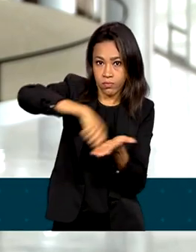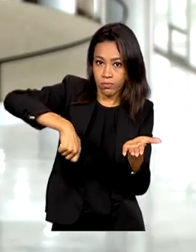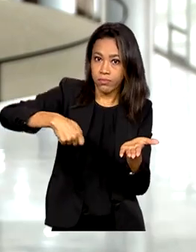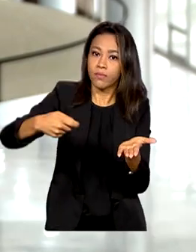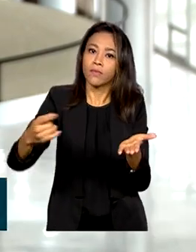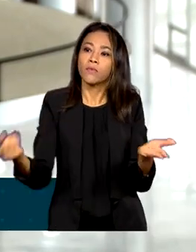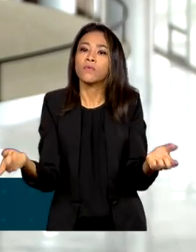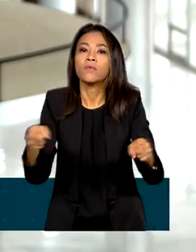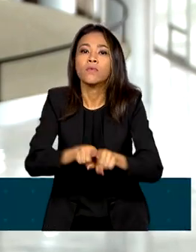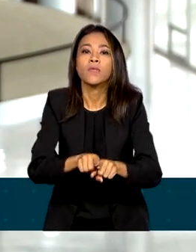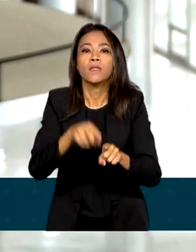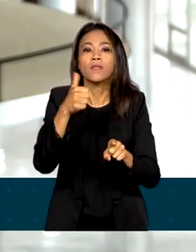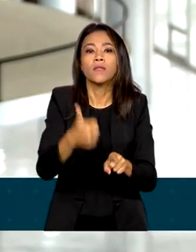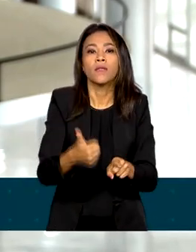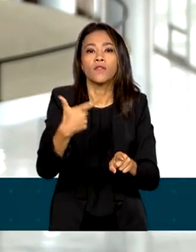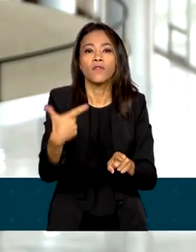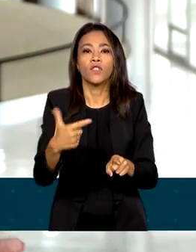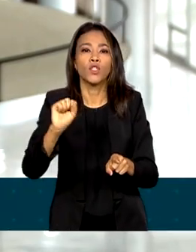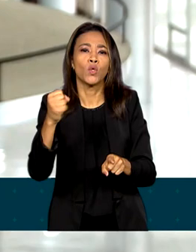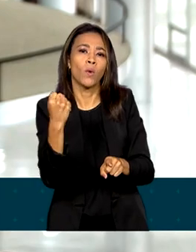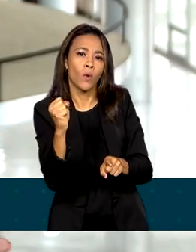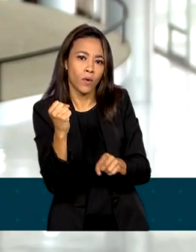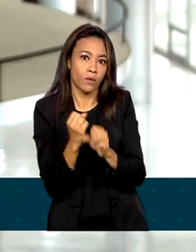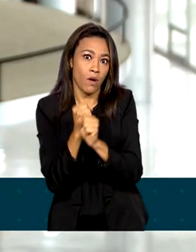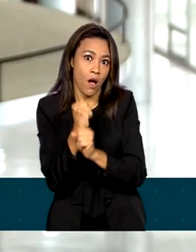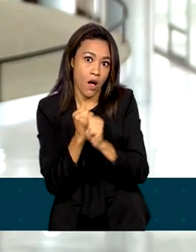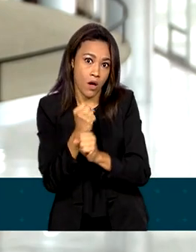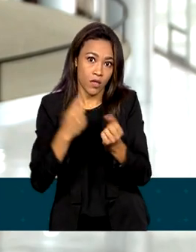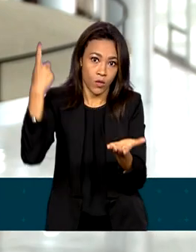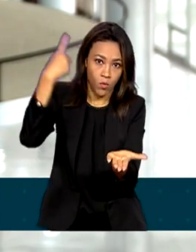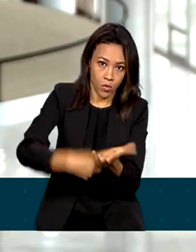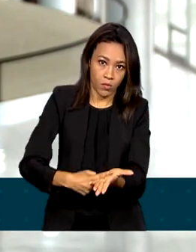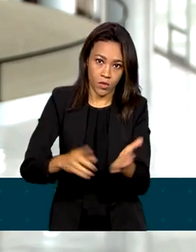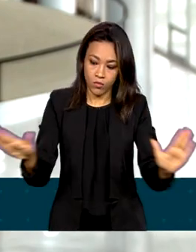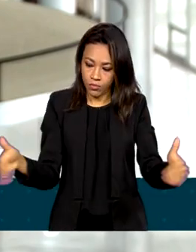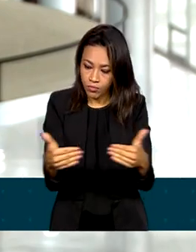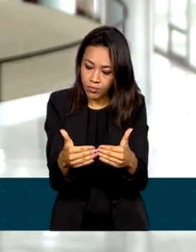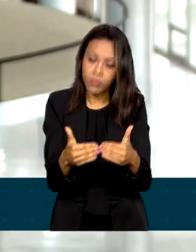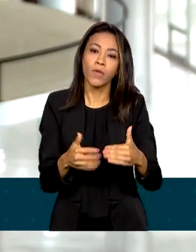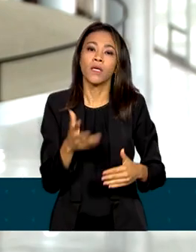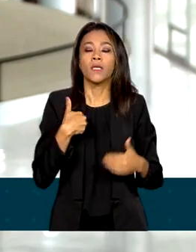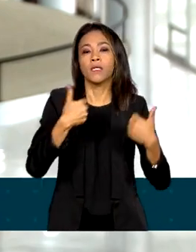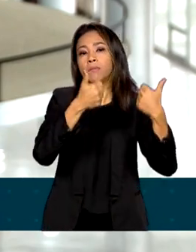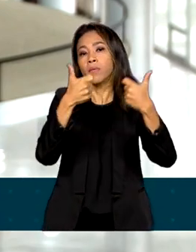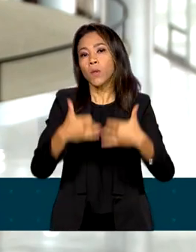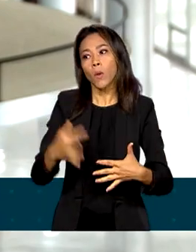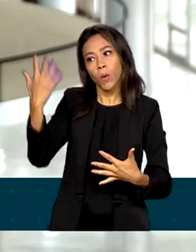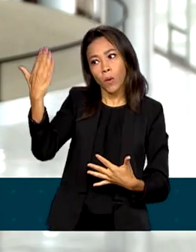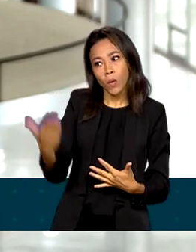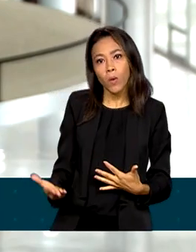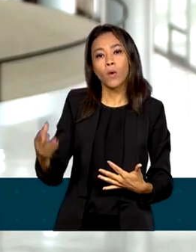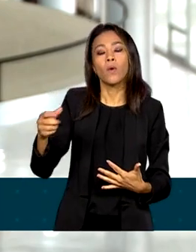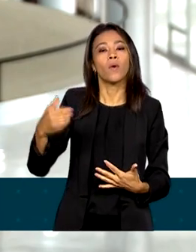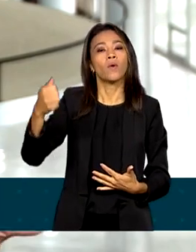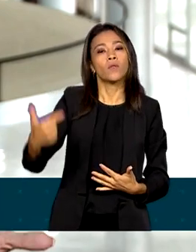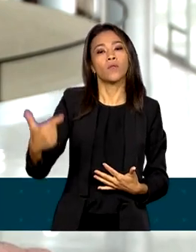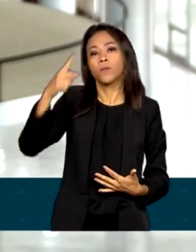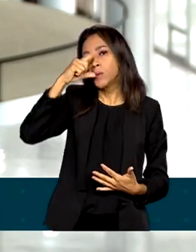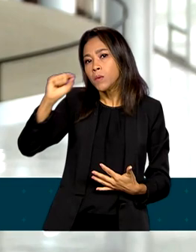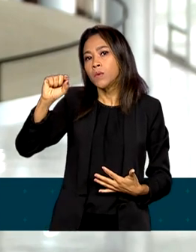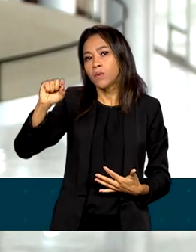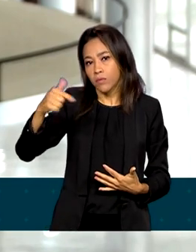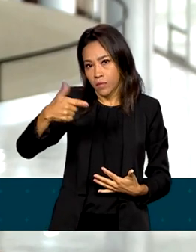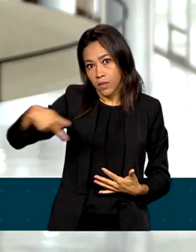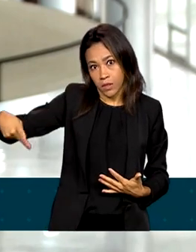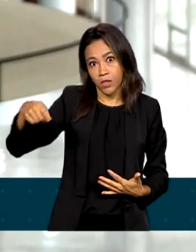128 anos. O presidente em exercício, Geraldo Alckmin, afirmou que os dois países vão trabalhar pelo fim da exigência